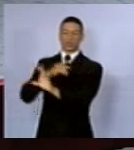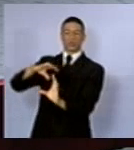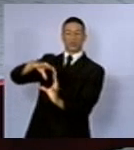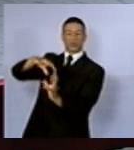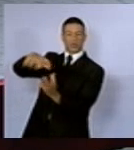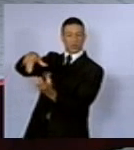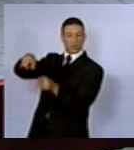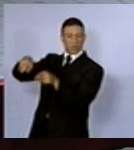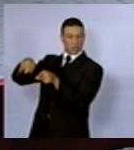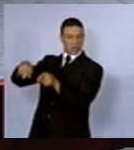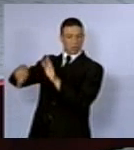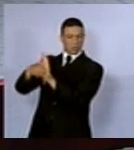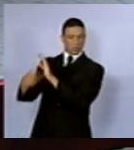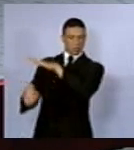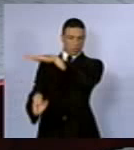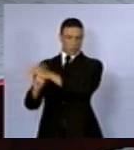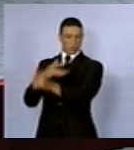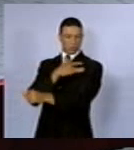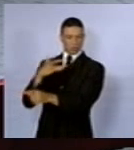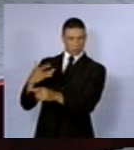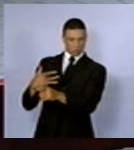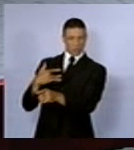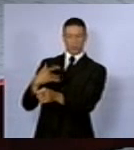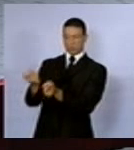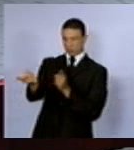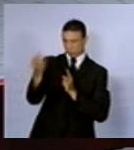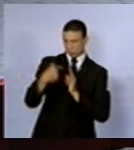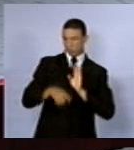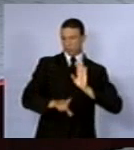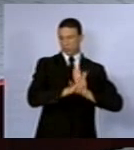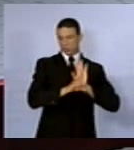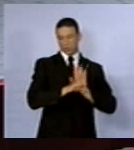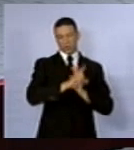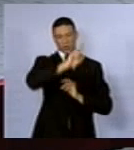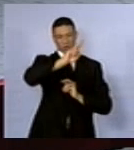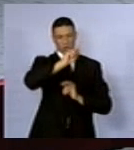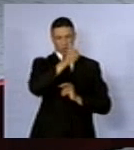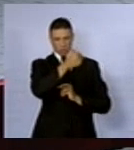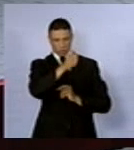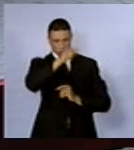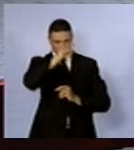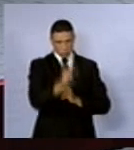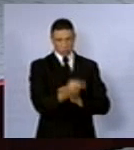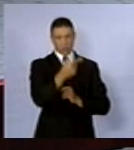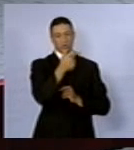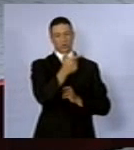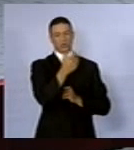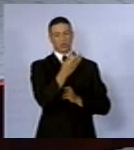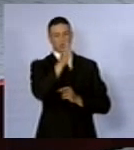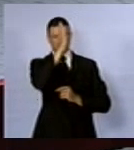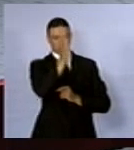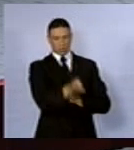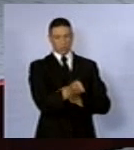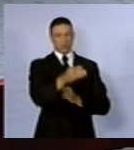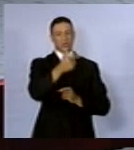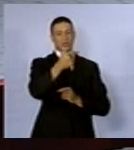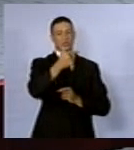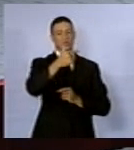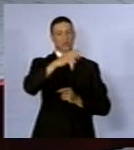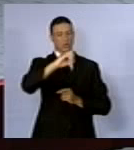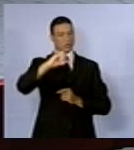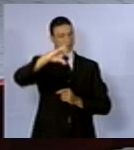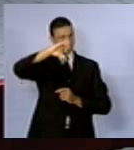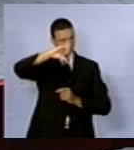Mundial de Saúde. E aí ele coloca na lei, a 11.934, de 2009, ele coloca o limite